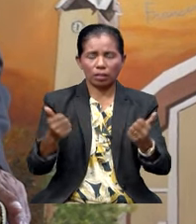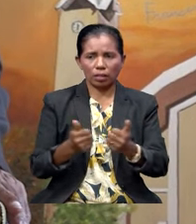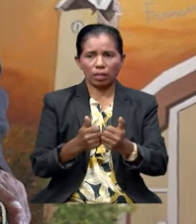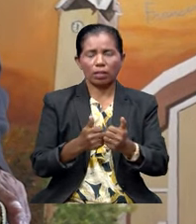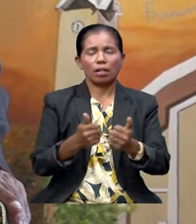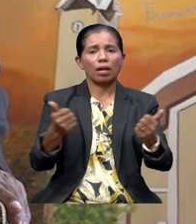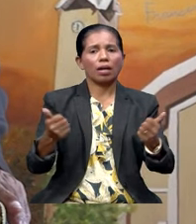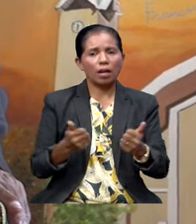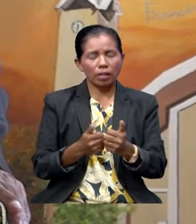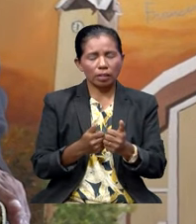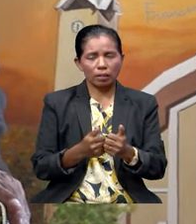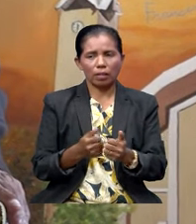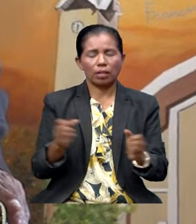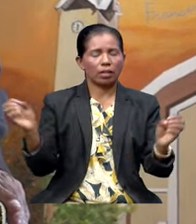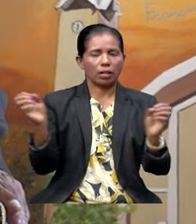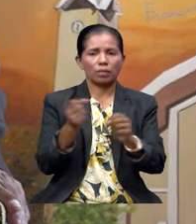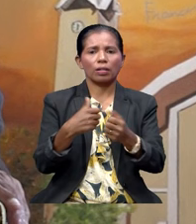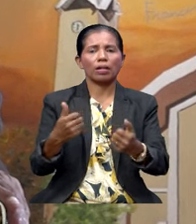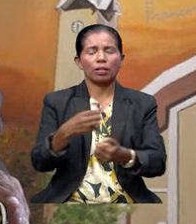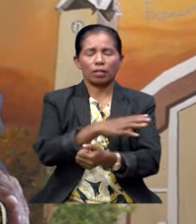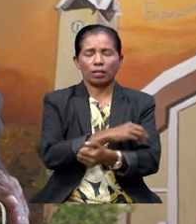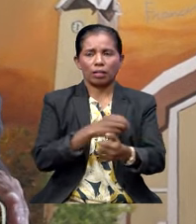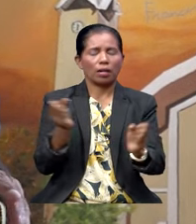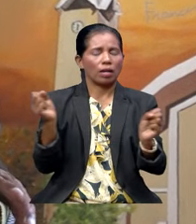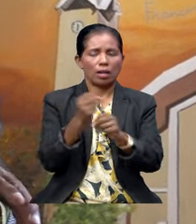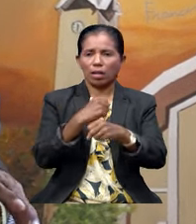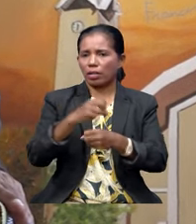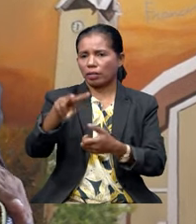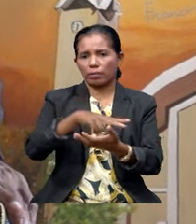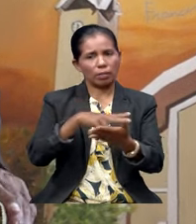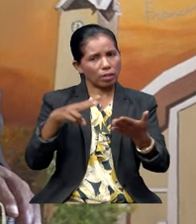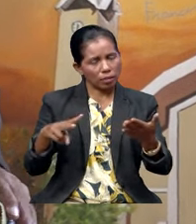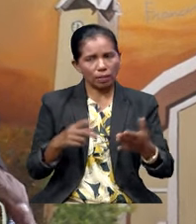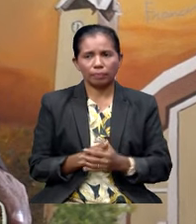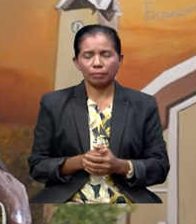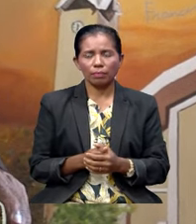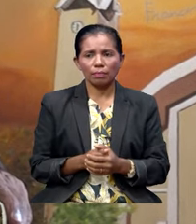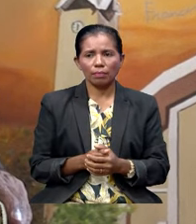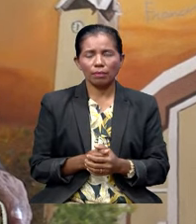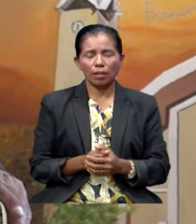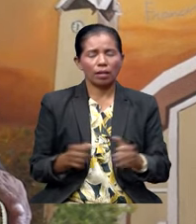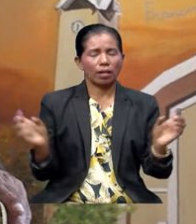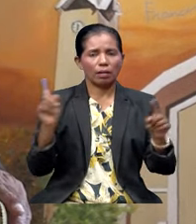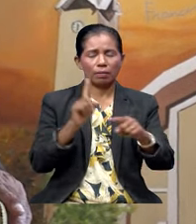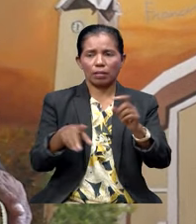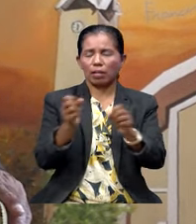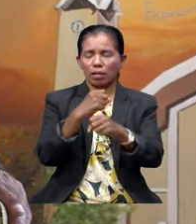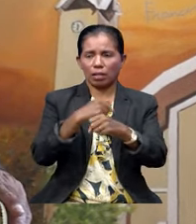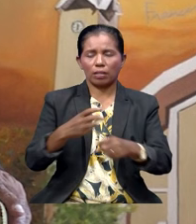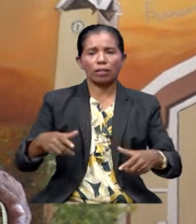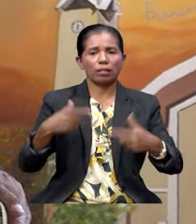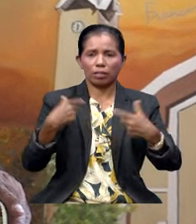arte, losbe e tatu, queria falar violência, queria falar rios